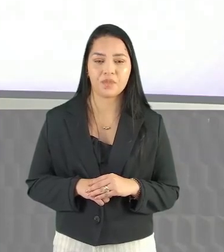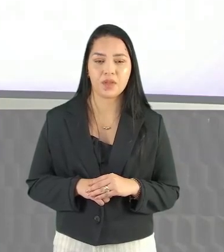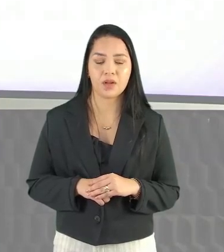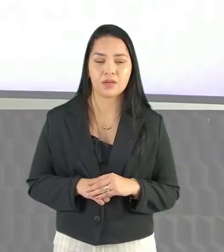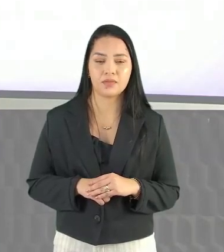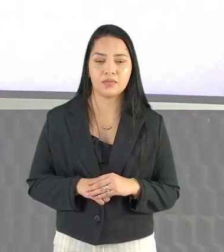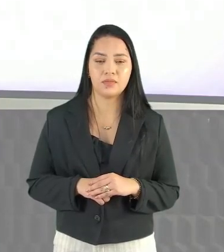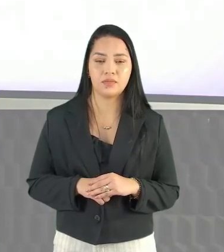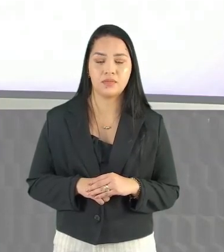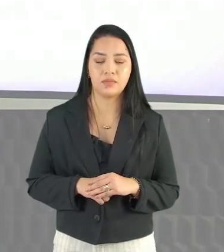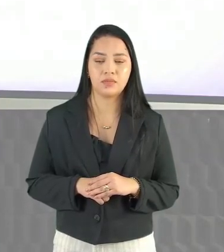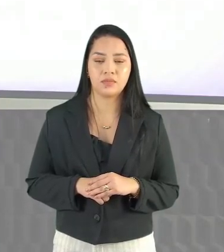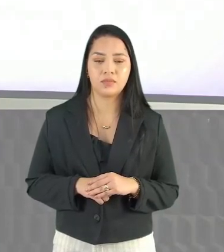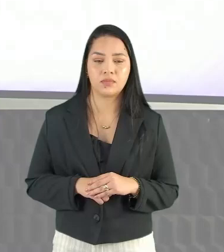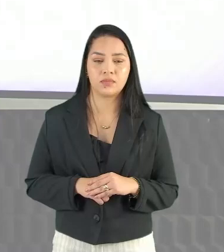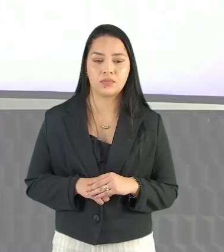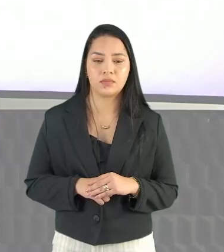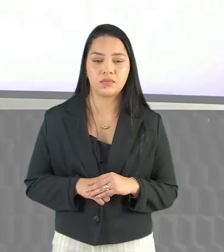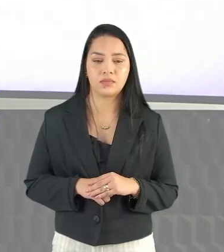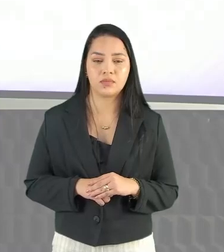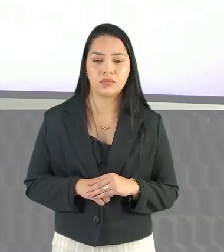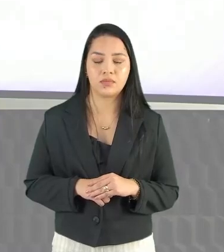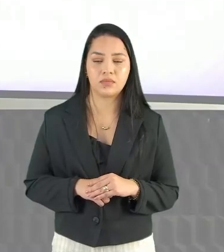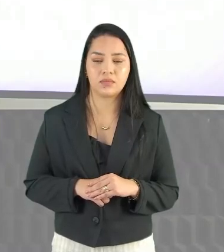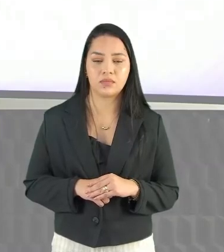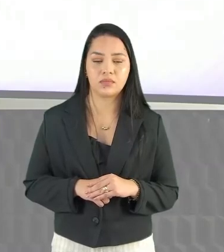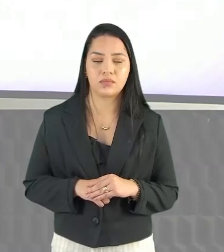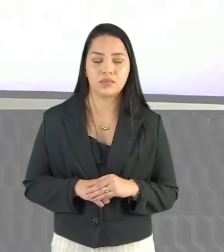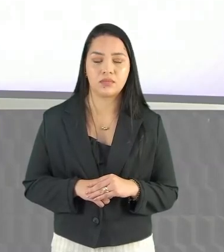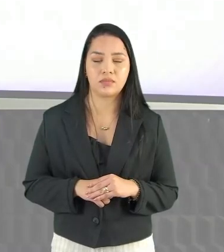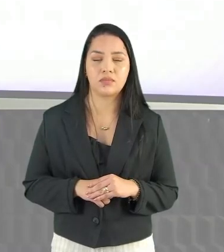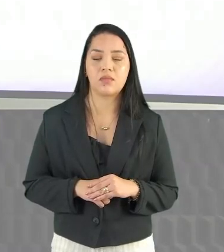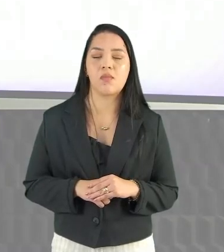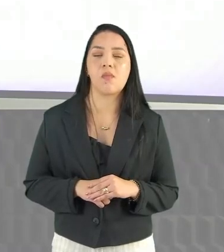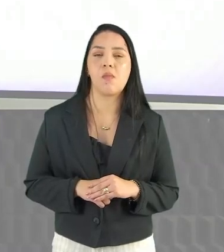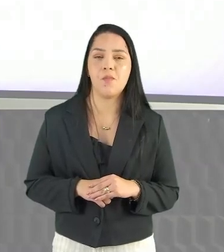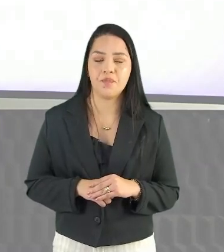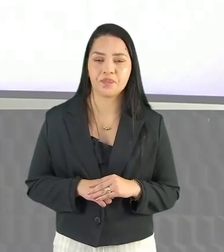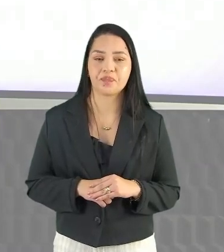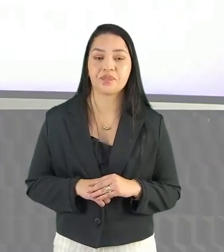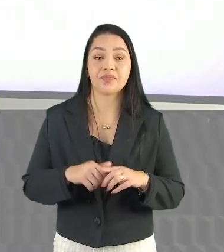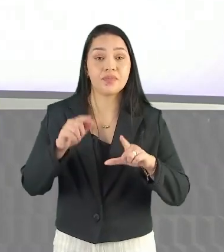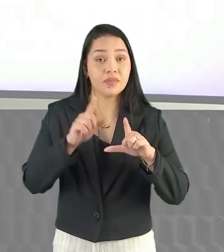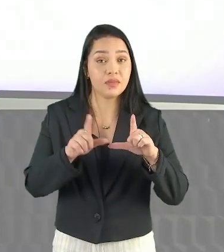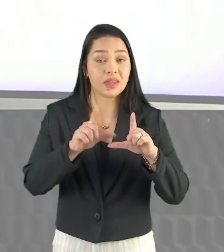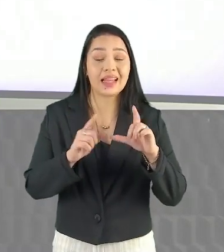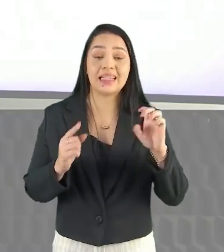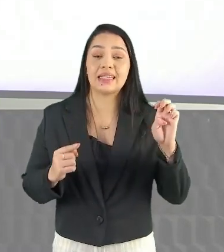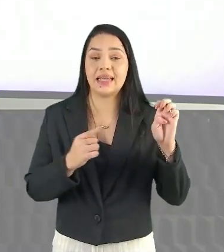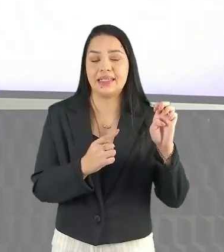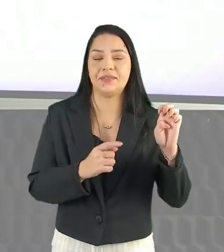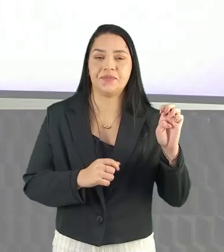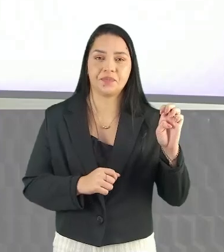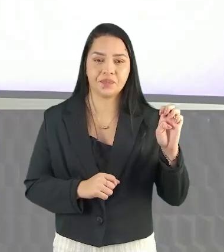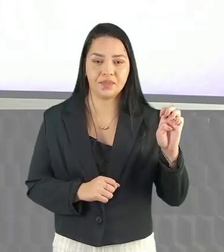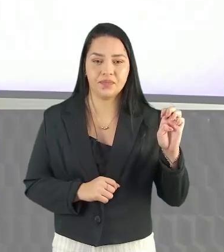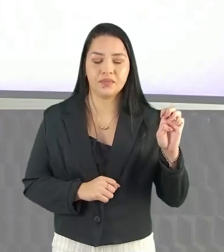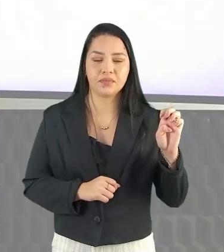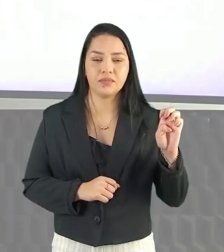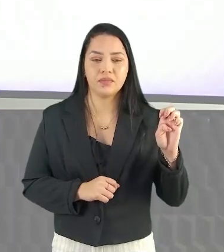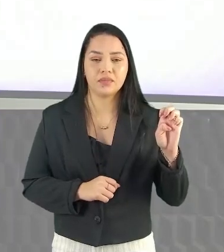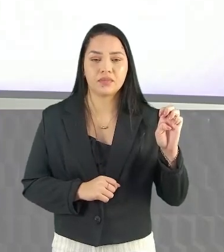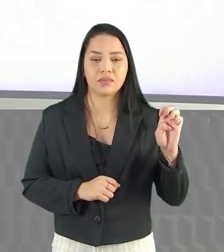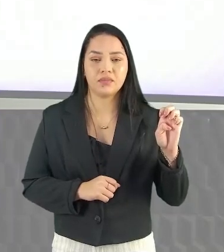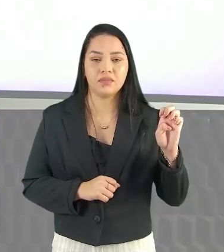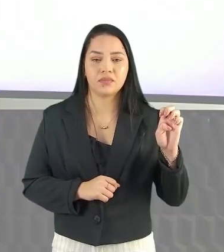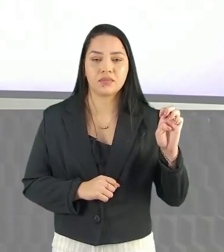pelo nacionalismo da Sérvia e pelo expansionismo da Áustria, foram determinantes para a eclosão do conflito. E a letra E fala que com o Tratado